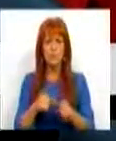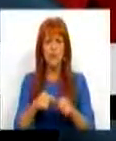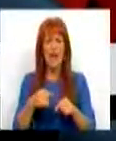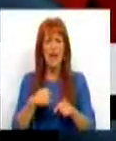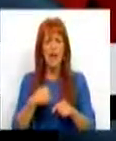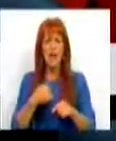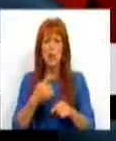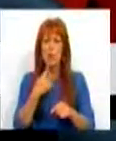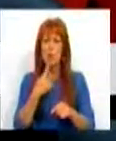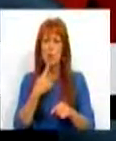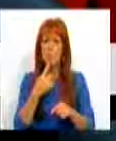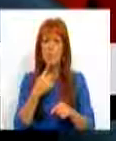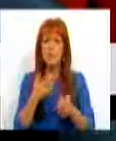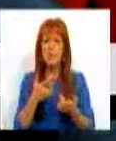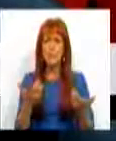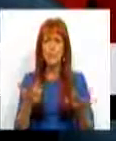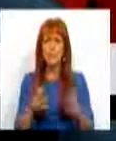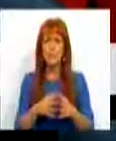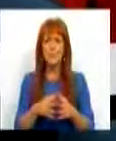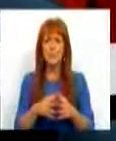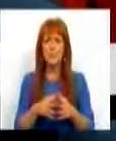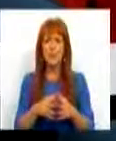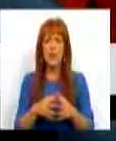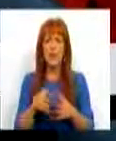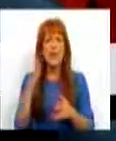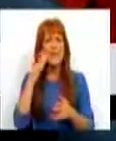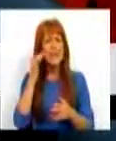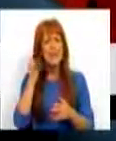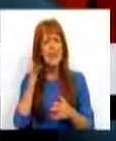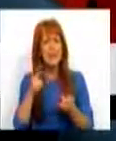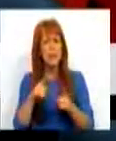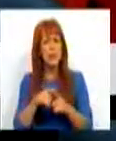e de venda de ativos que são mais primordiais de vender.